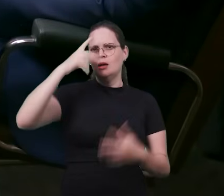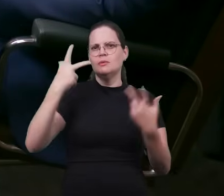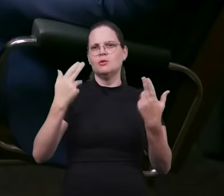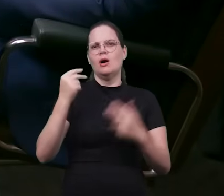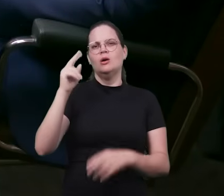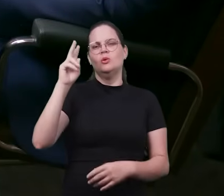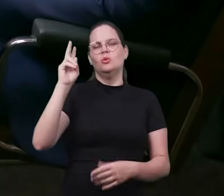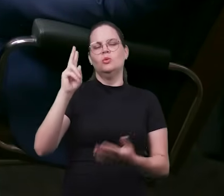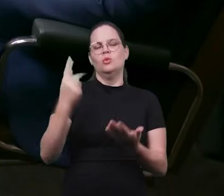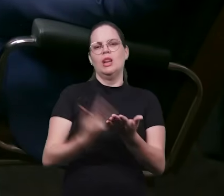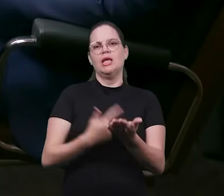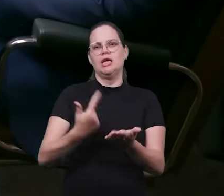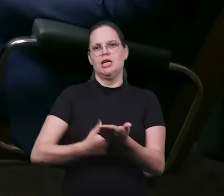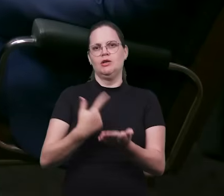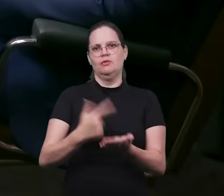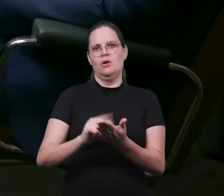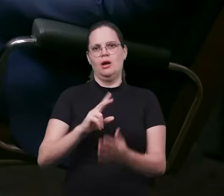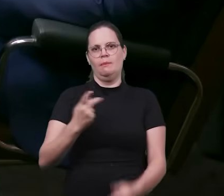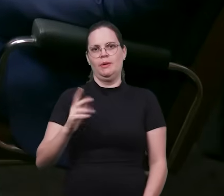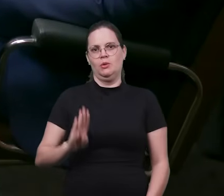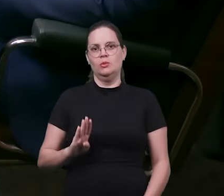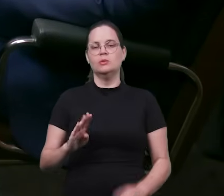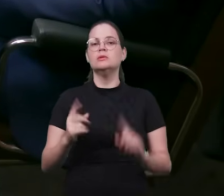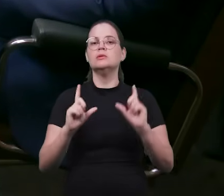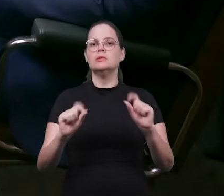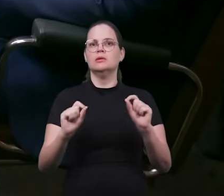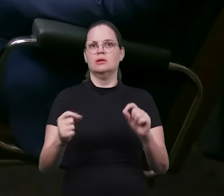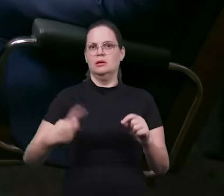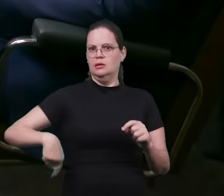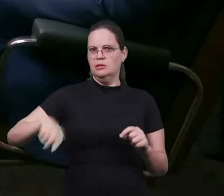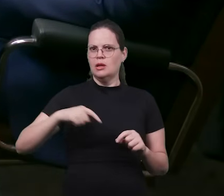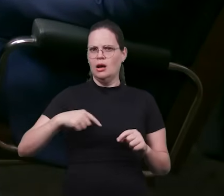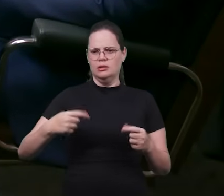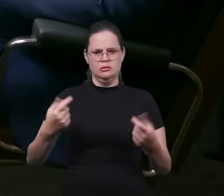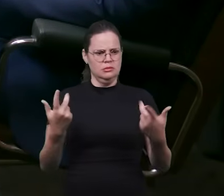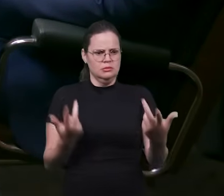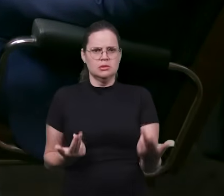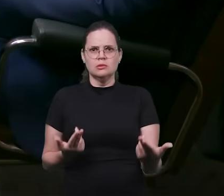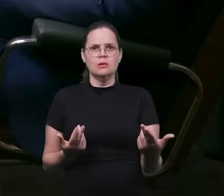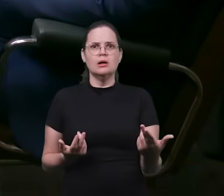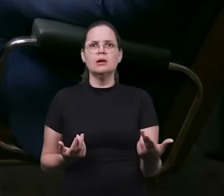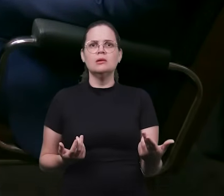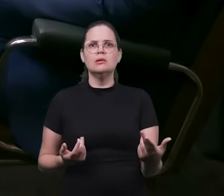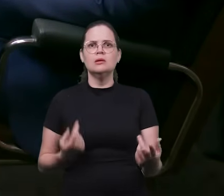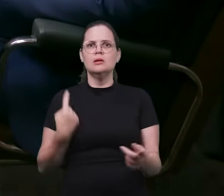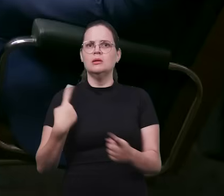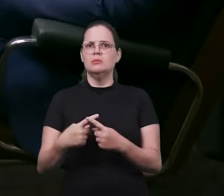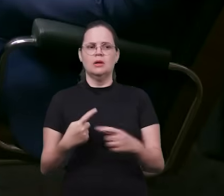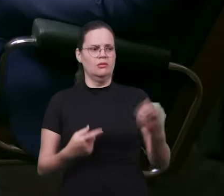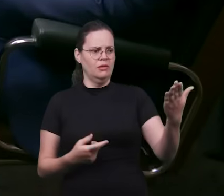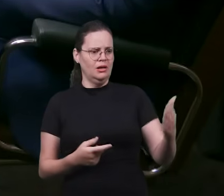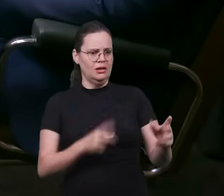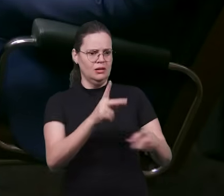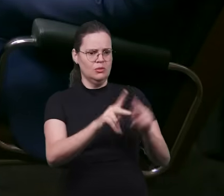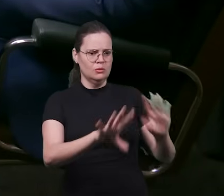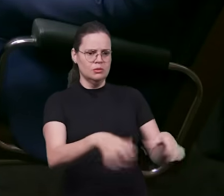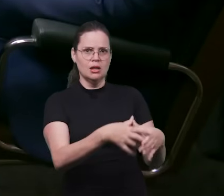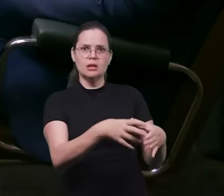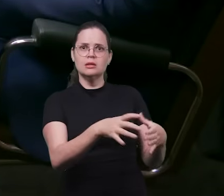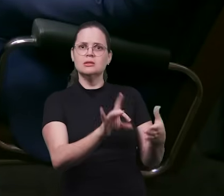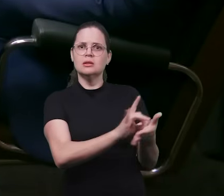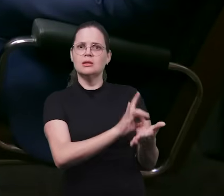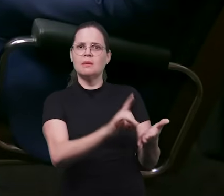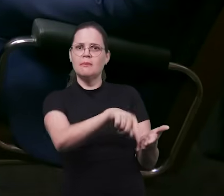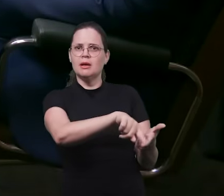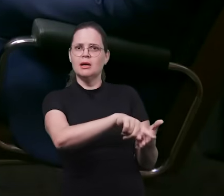né? Abacuque, e às vezes nós somos assim, né? Esse povo nos trouxe uma dificuldade, e